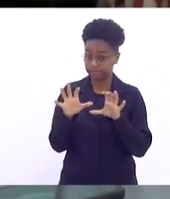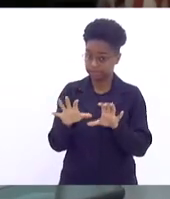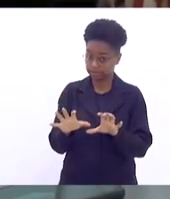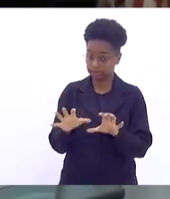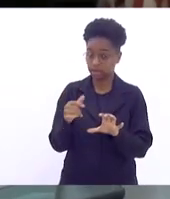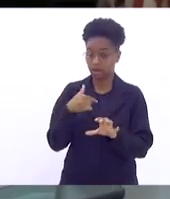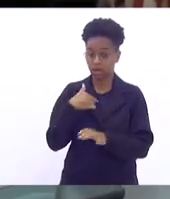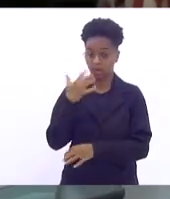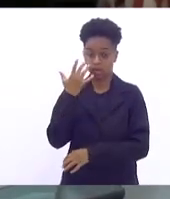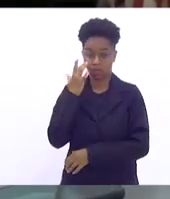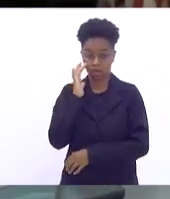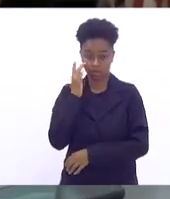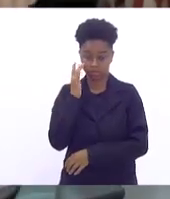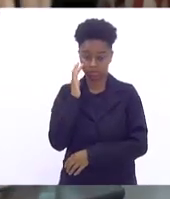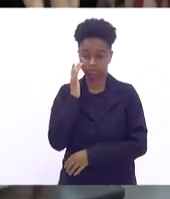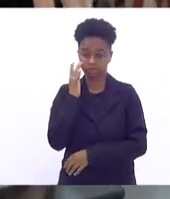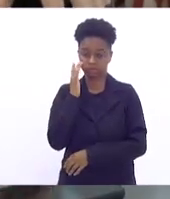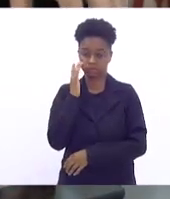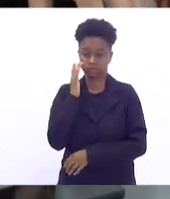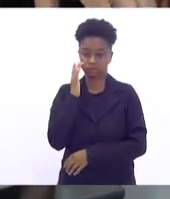eu acho que